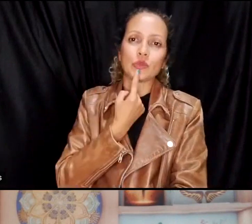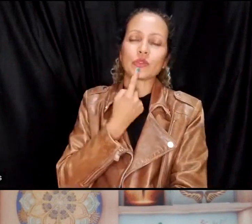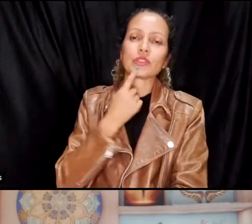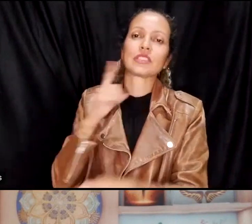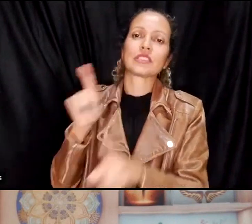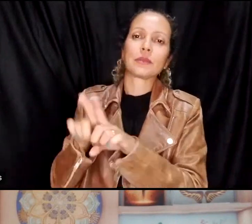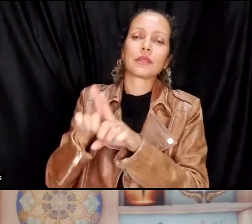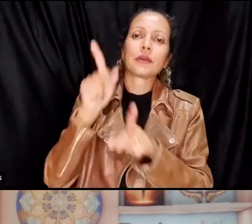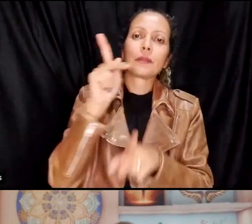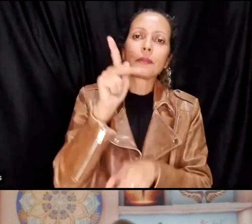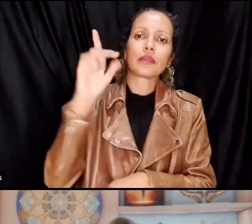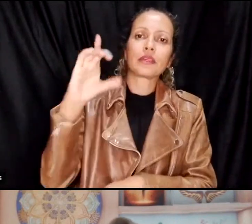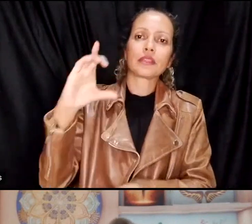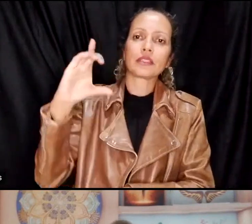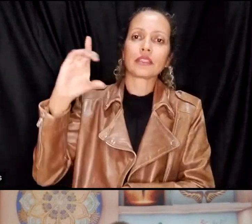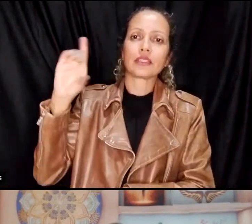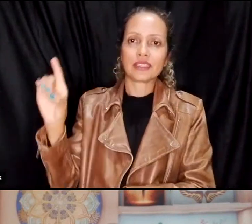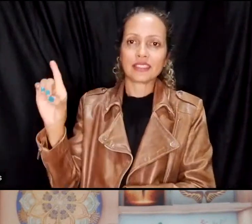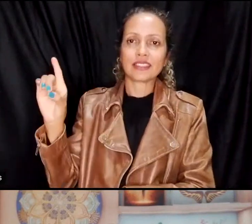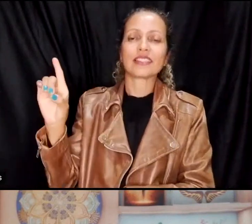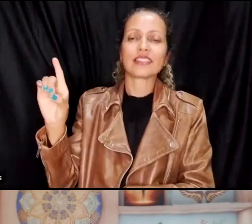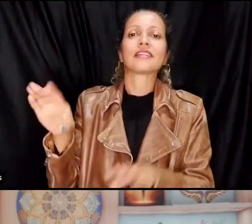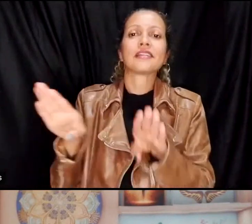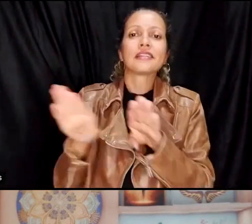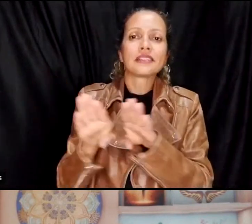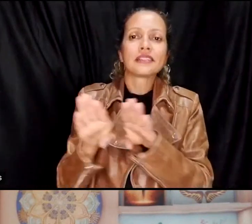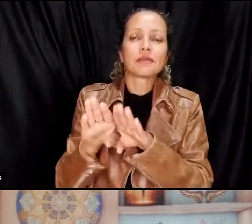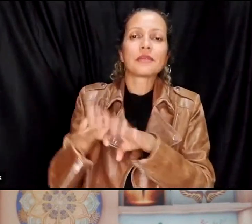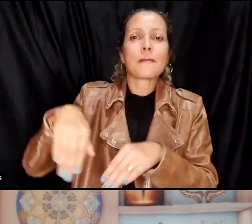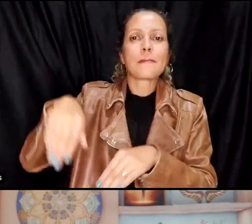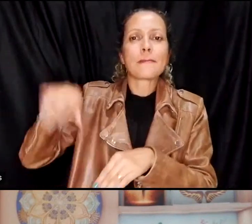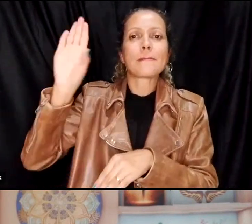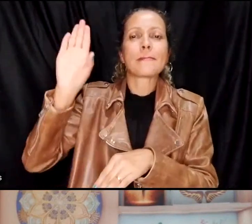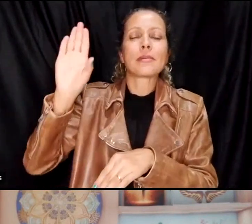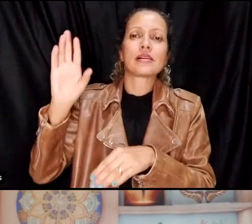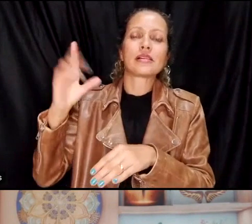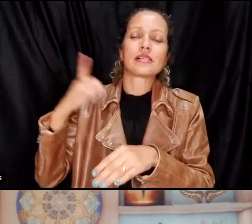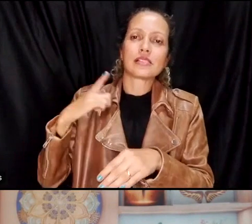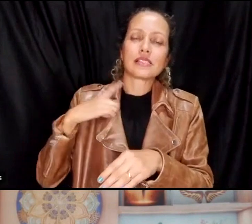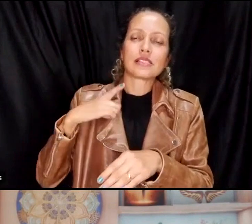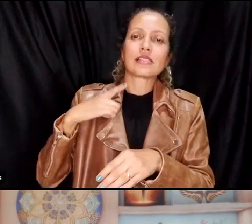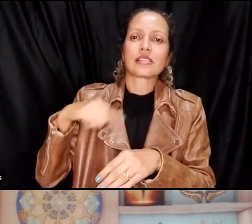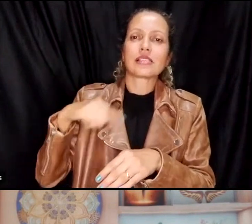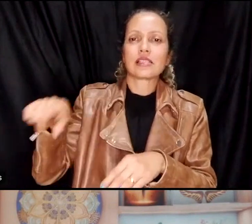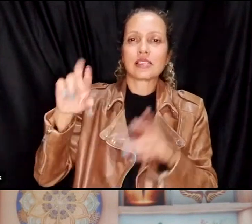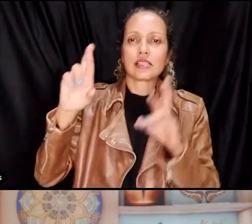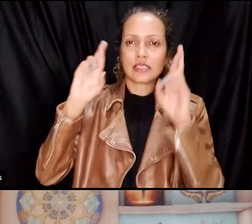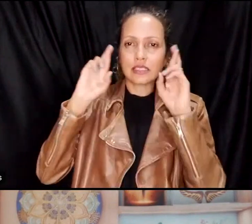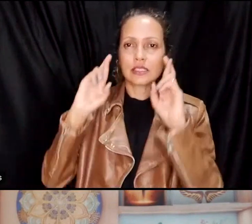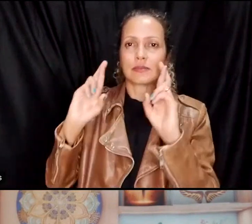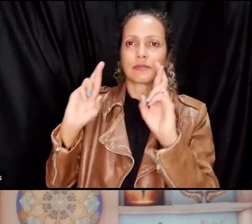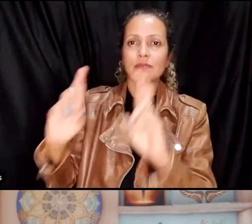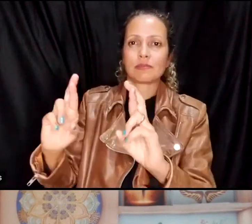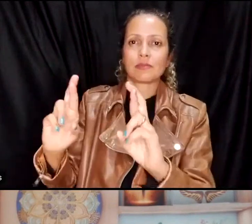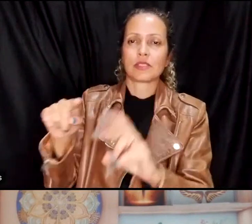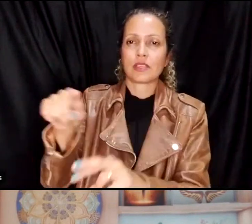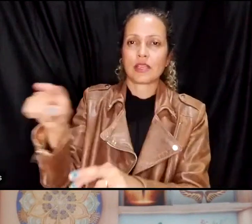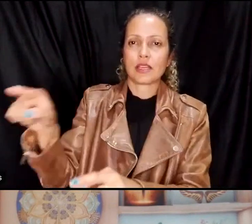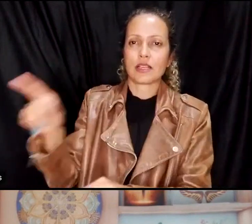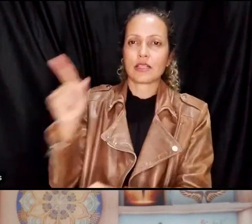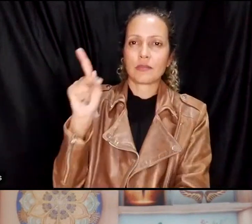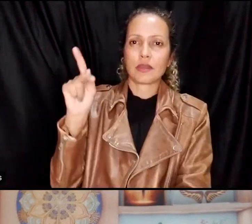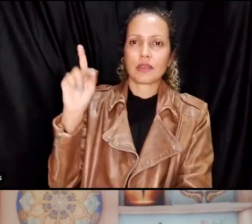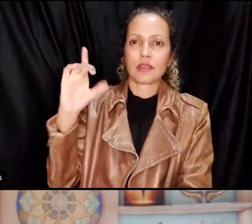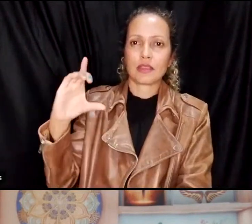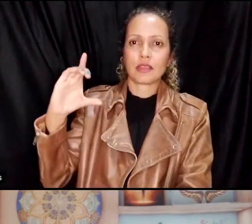ainda um maior respeito e perceber que não é porque a pessoa tem uma deficiência que ela deixa de ter uma qualidade, que ela